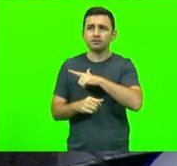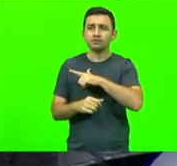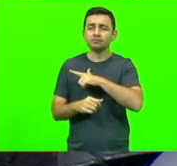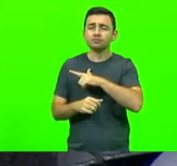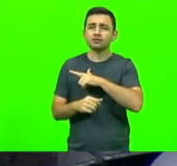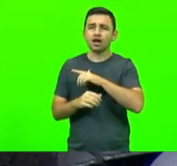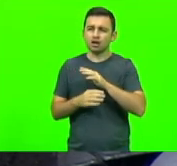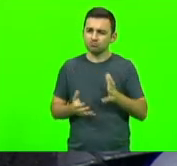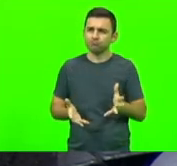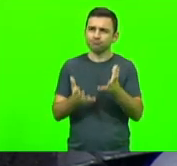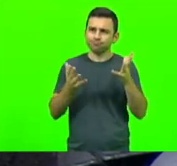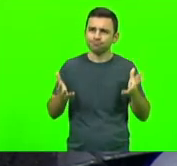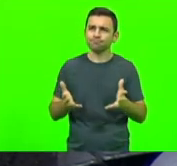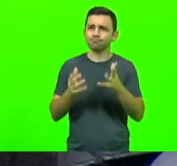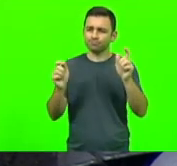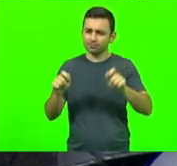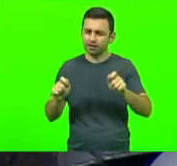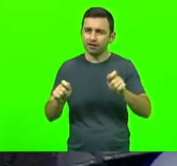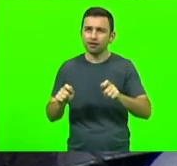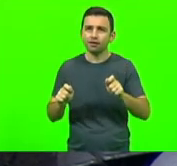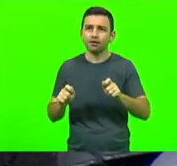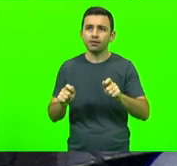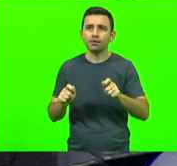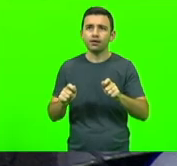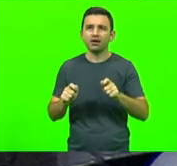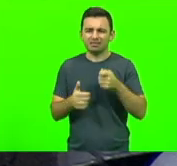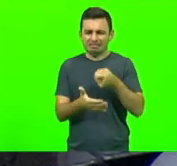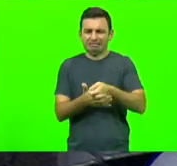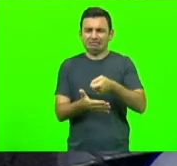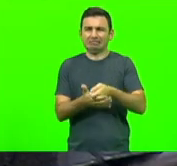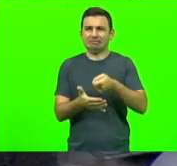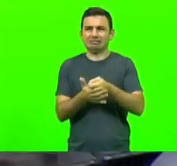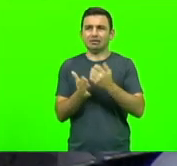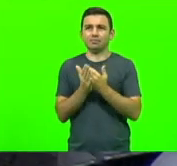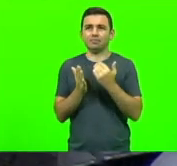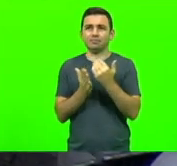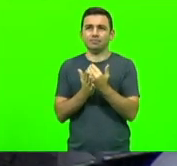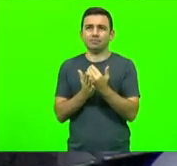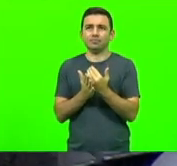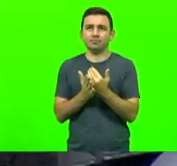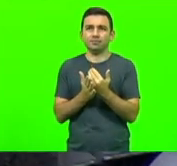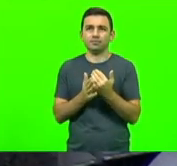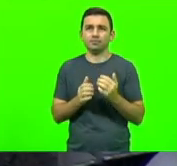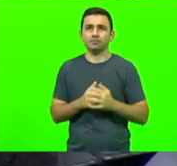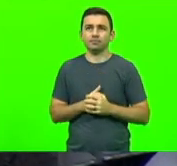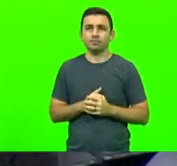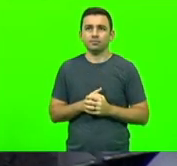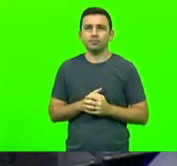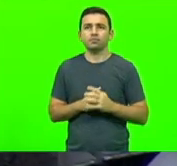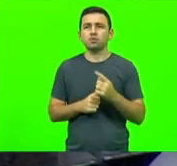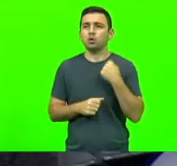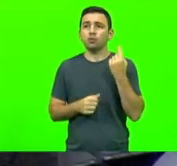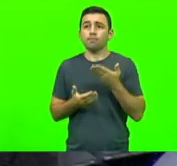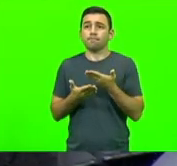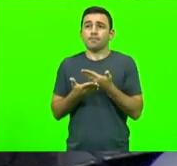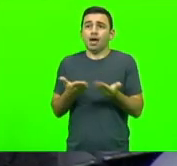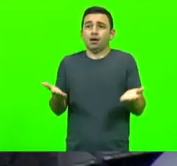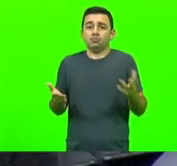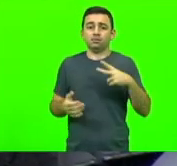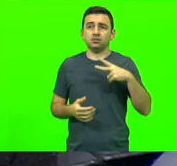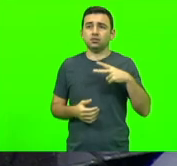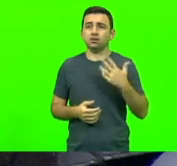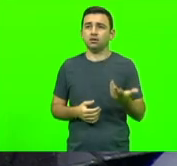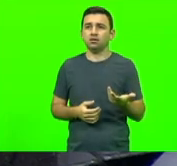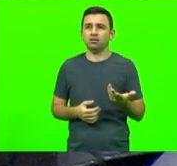para estimular o sucesso da vacinação, é uma medida autoritária. Segundo, ele faz com que a gente perca a privacidade, é usado o quê? O